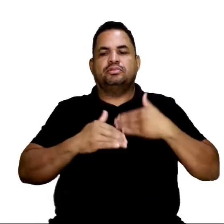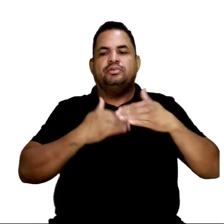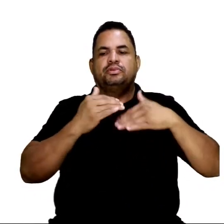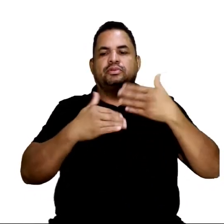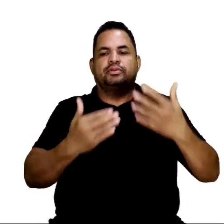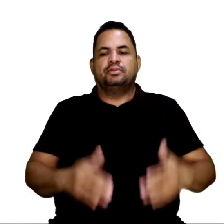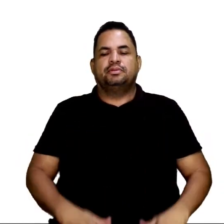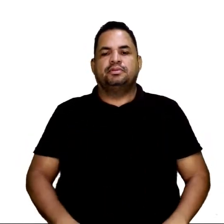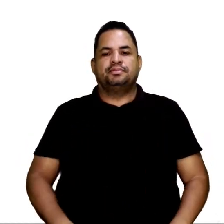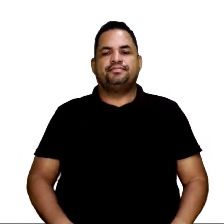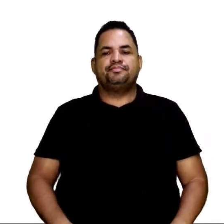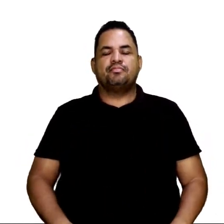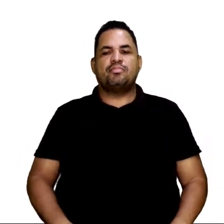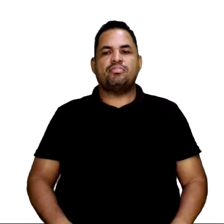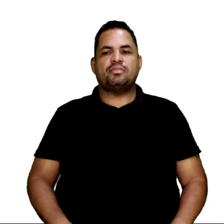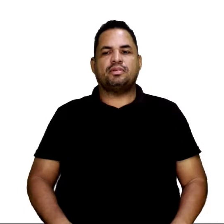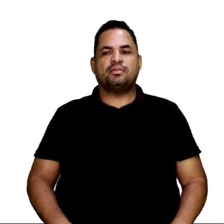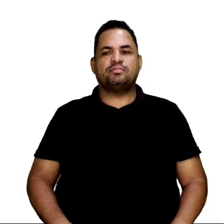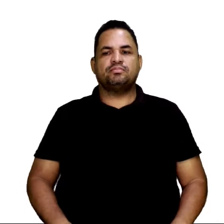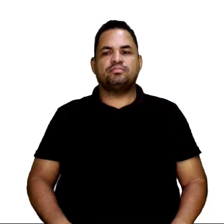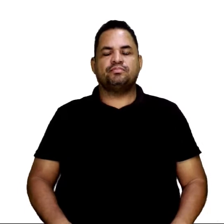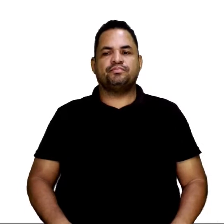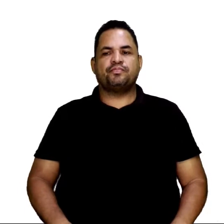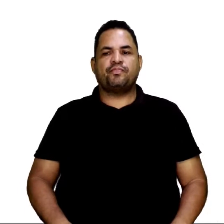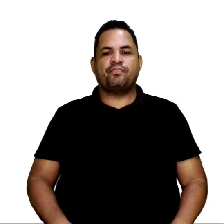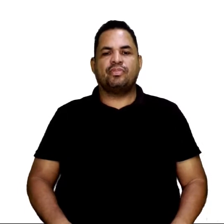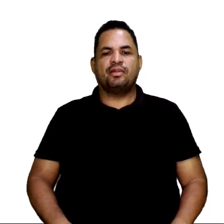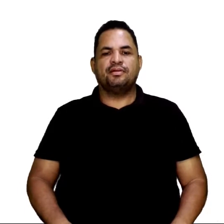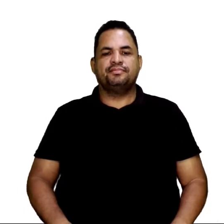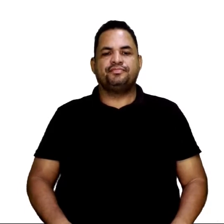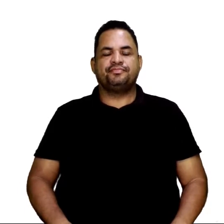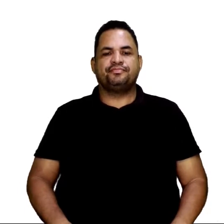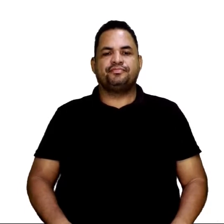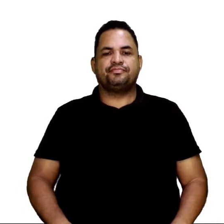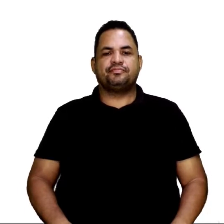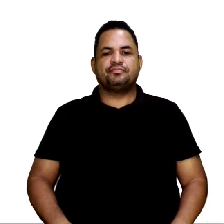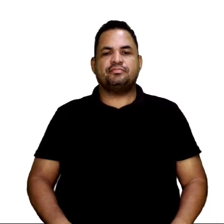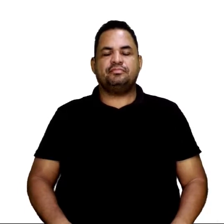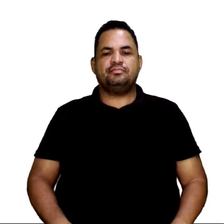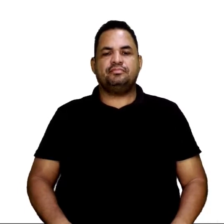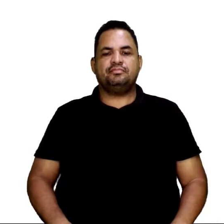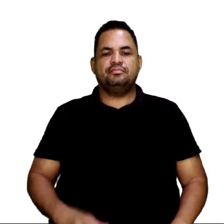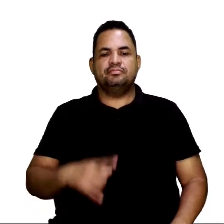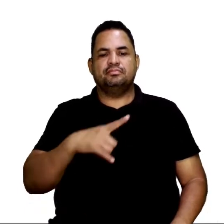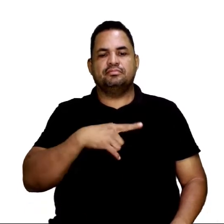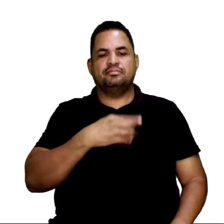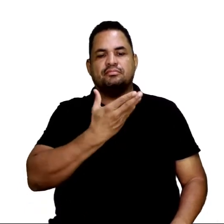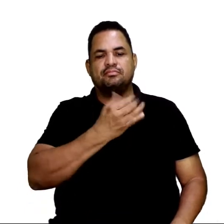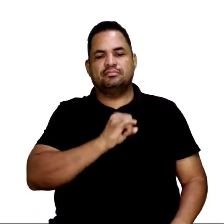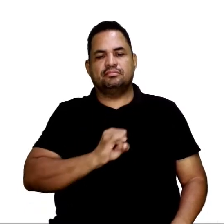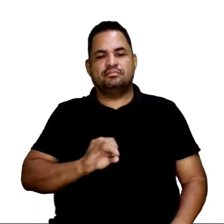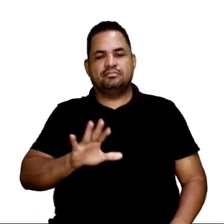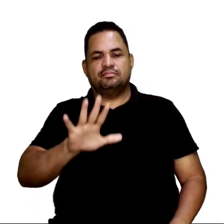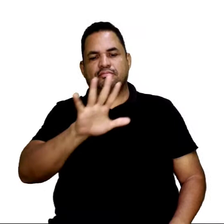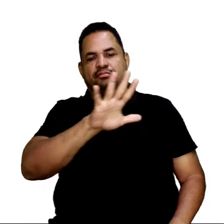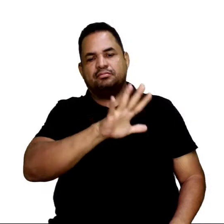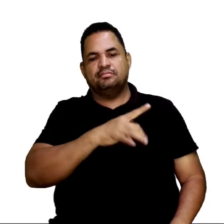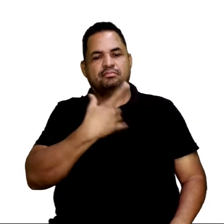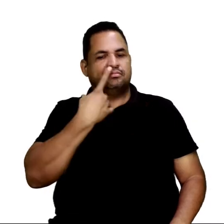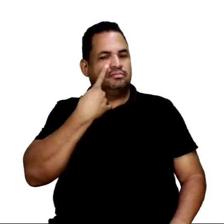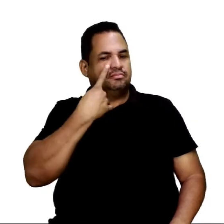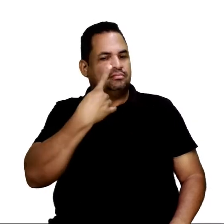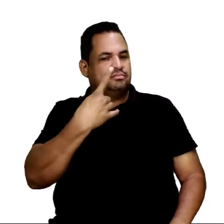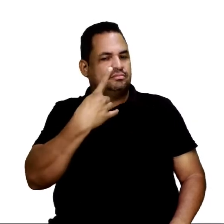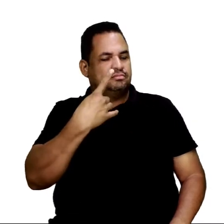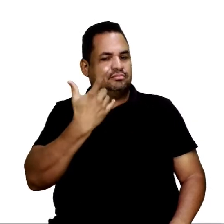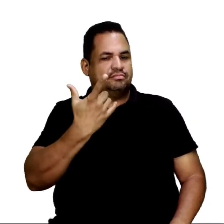tá? E aí, vamos então. Aqui a gente trouxe essa imagem, né? Se você é como